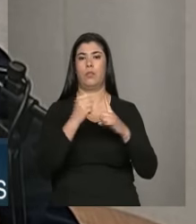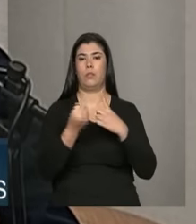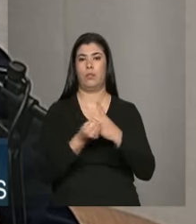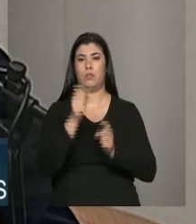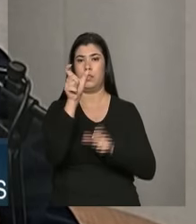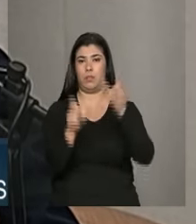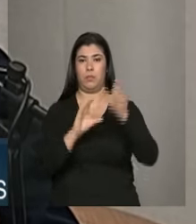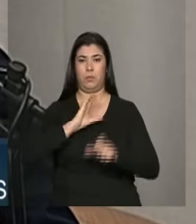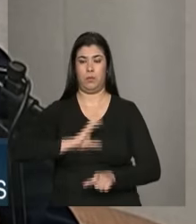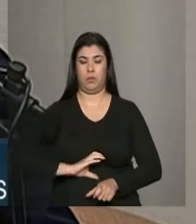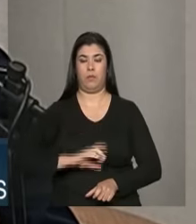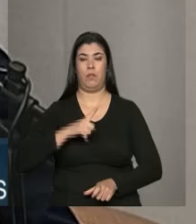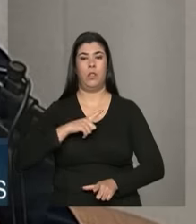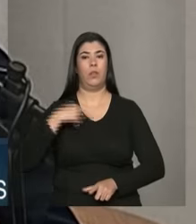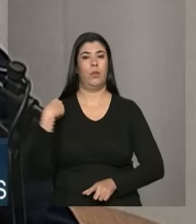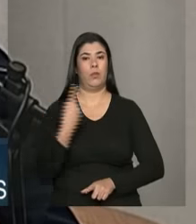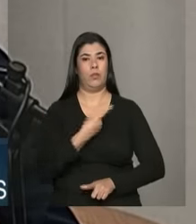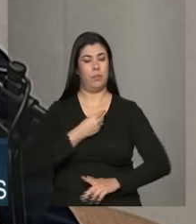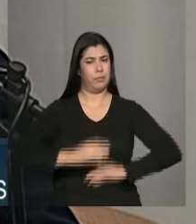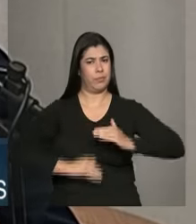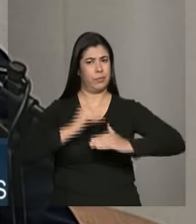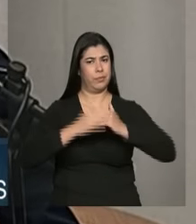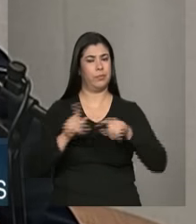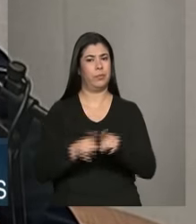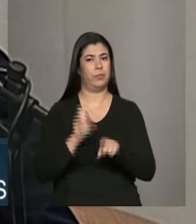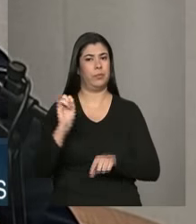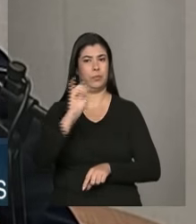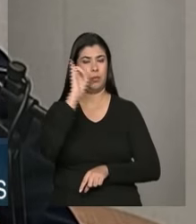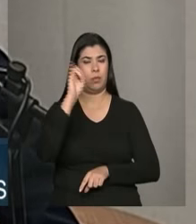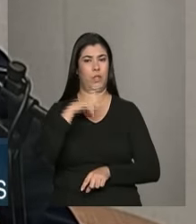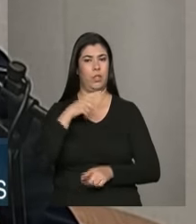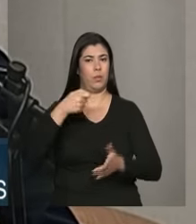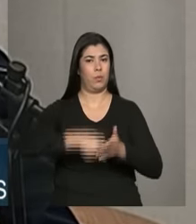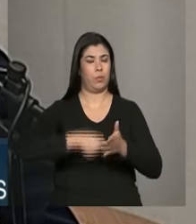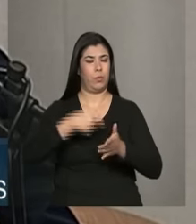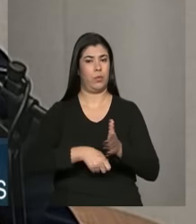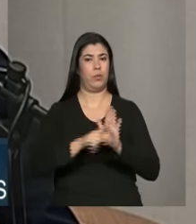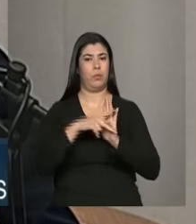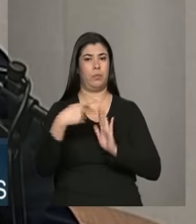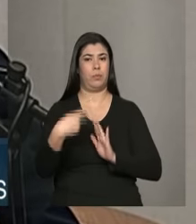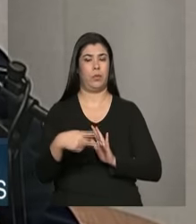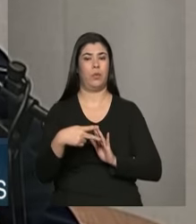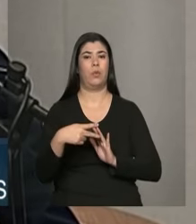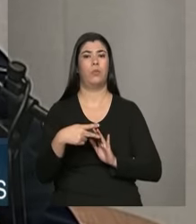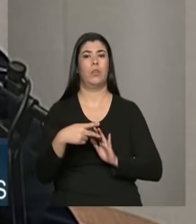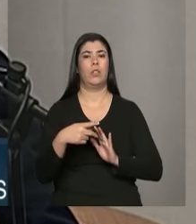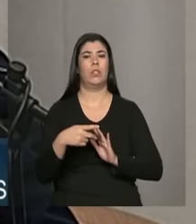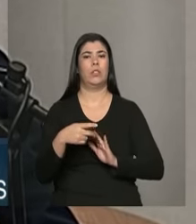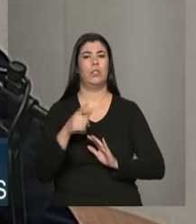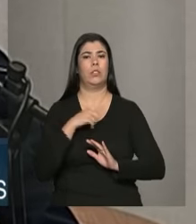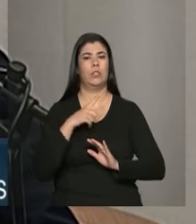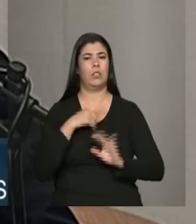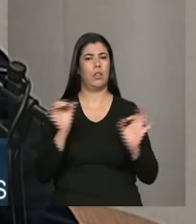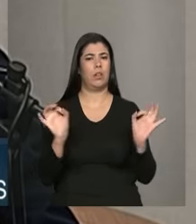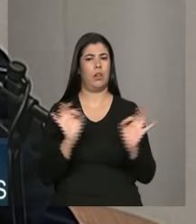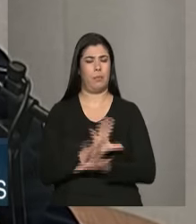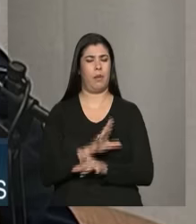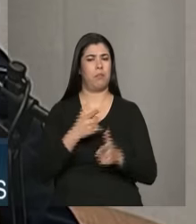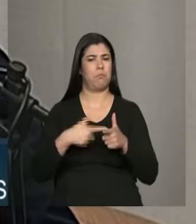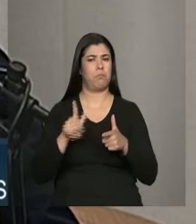nós estamos dando Passos importantes eh no enfrentamento eh do tráfico de pessoas